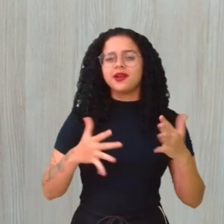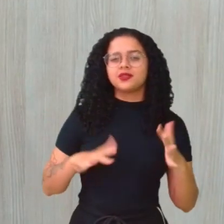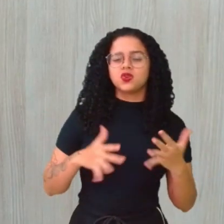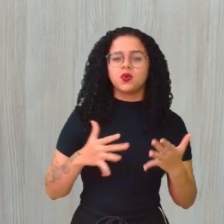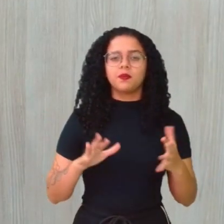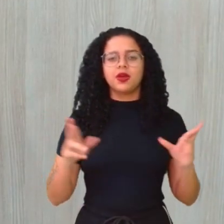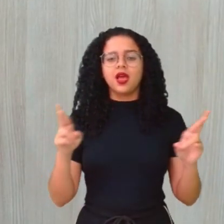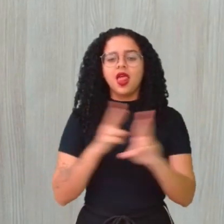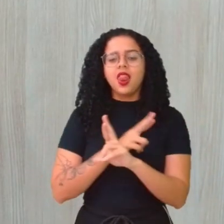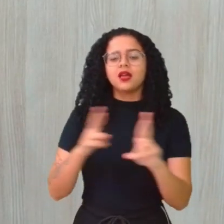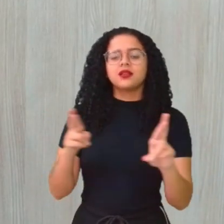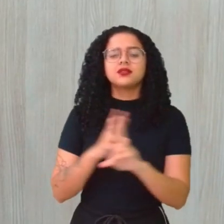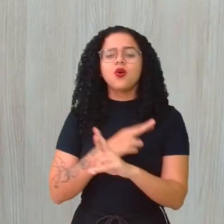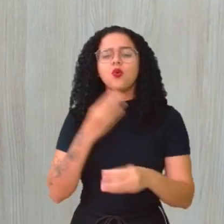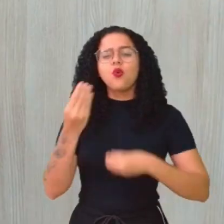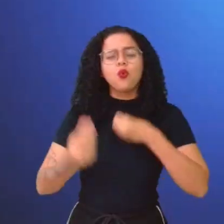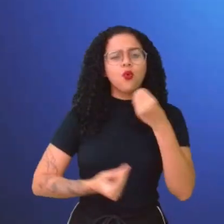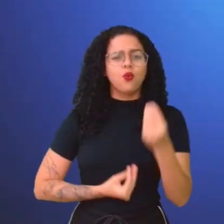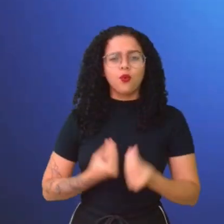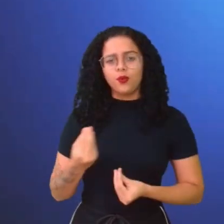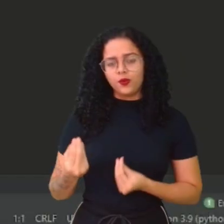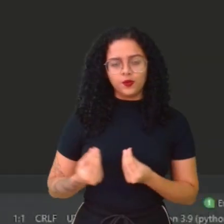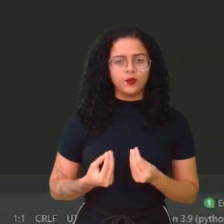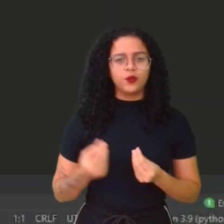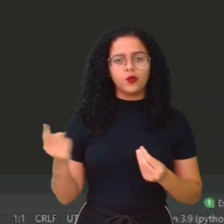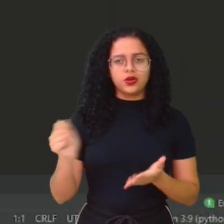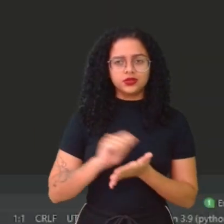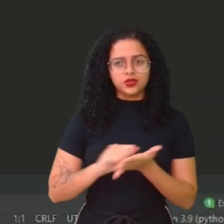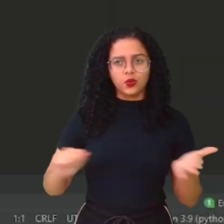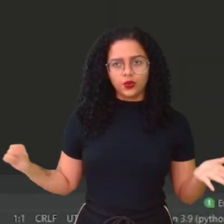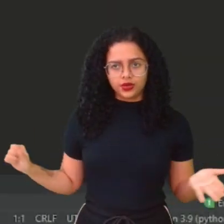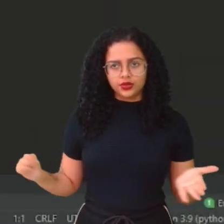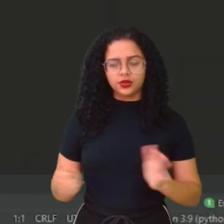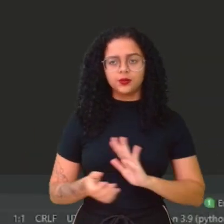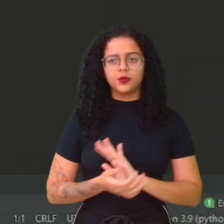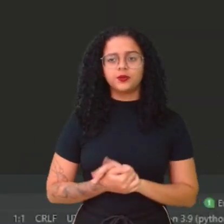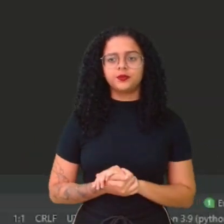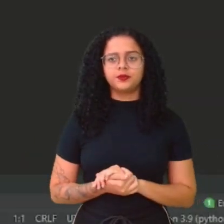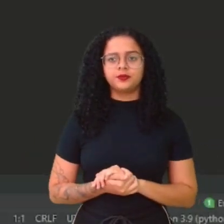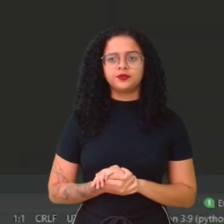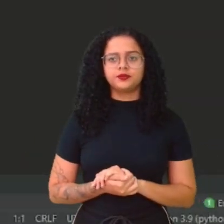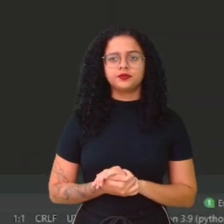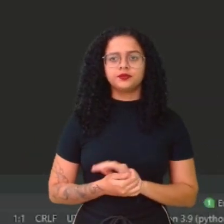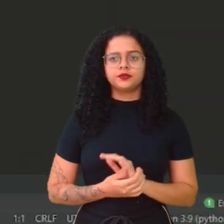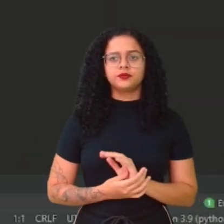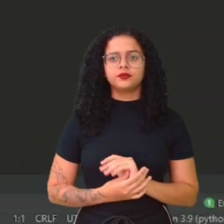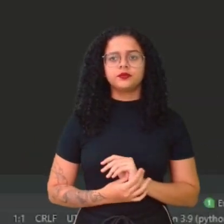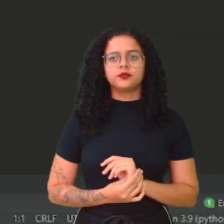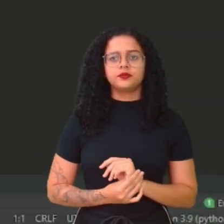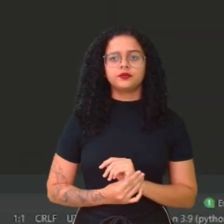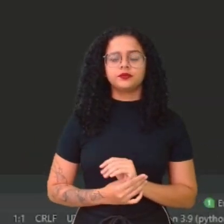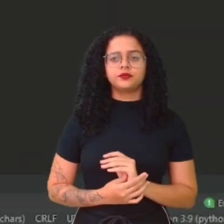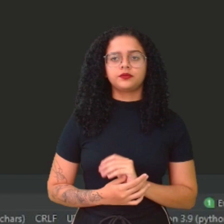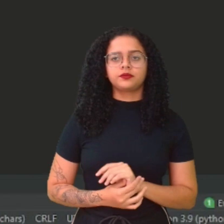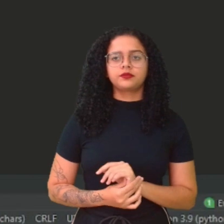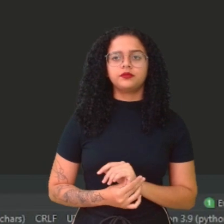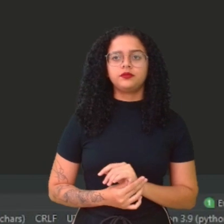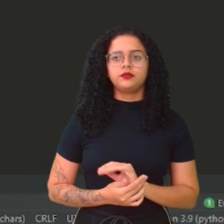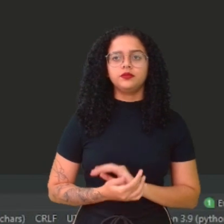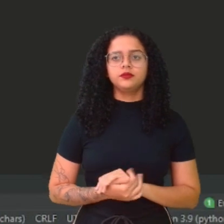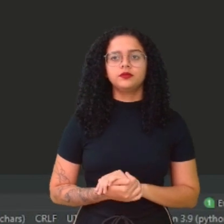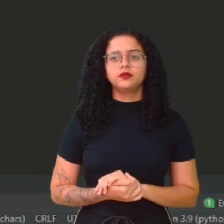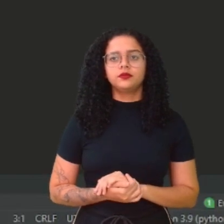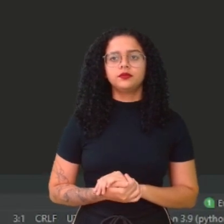seguinte relação. Dá uma olhadinha como é que fica esse algoritmo aí. Então, bem rapidinho ali, ó. Então, eu vou colocar ali, ó. Veja se dá para